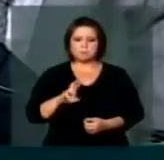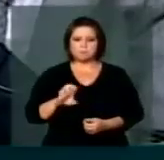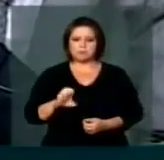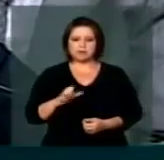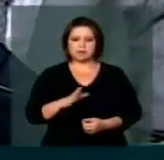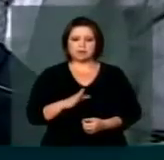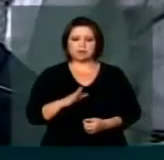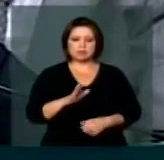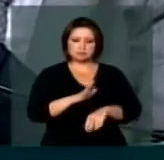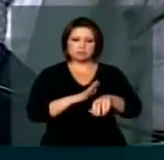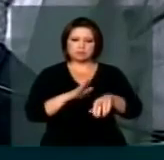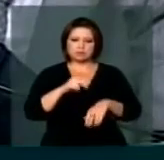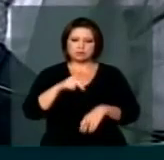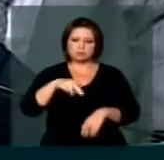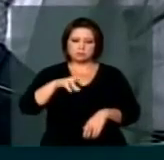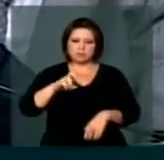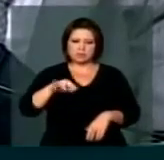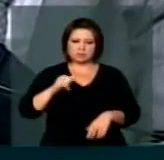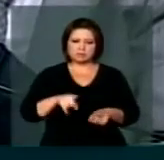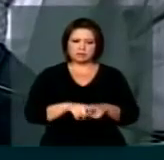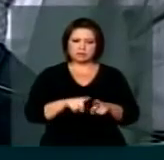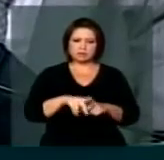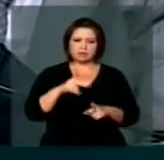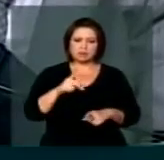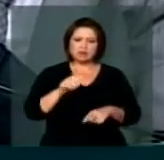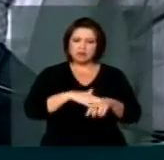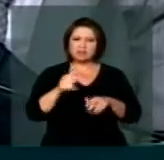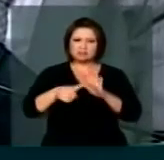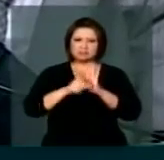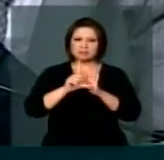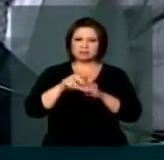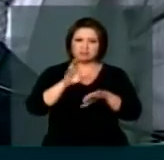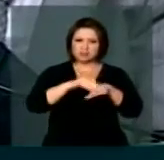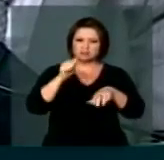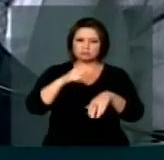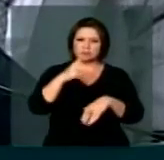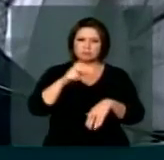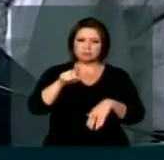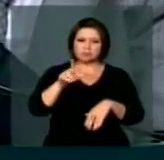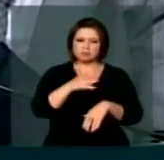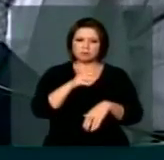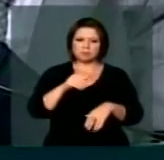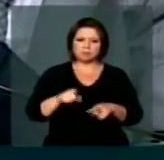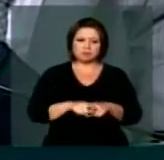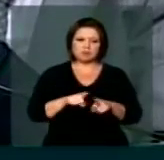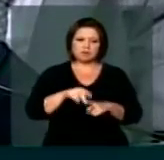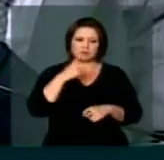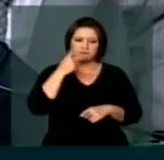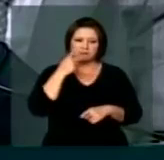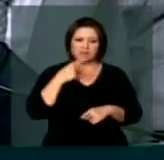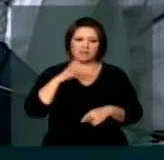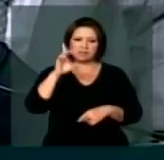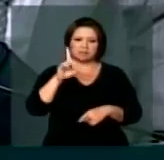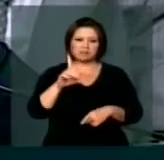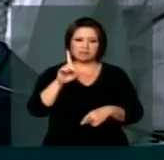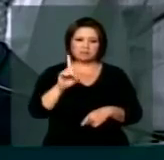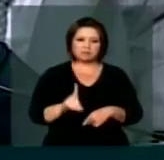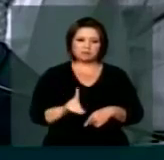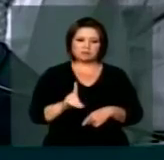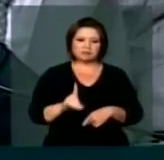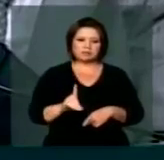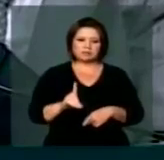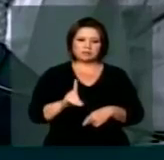do senhor Paulo Roberto, a gente ouvia o ex-presidente da Câmara, Severino, dizendo que ele queria nomear o diretor da diretoria